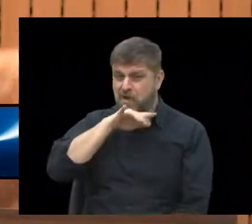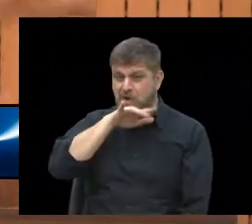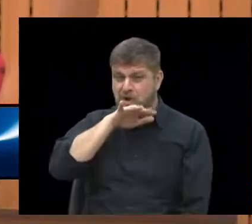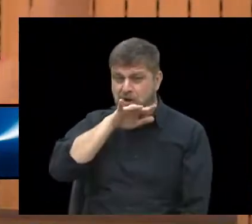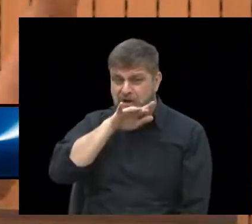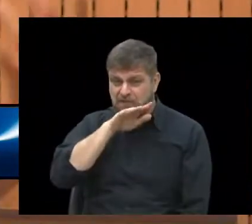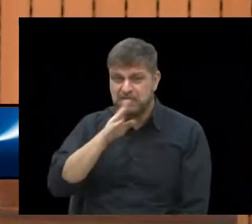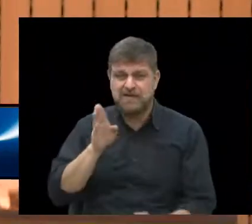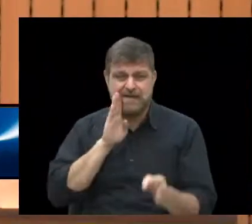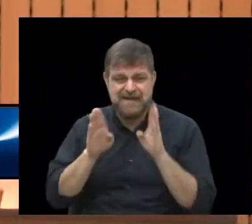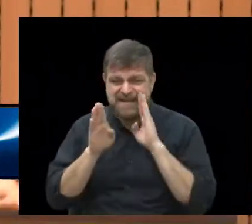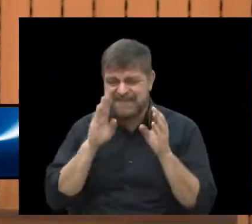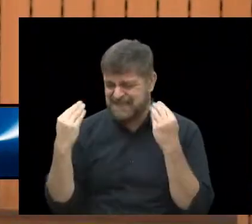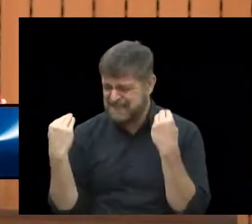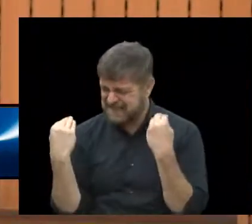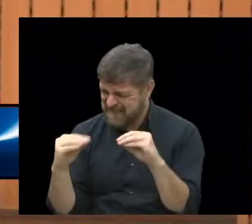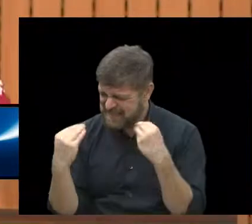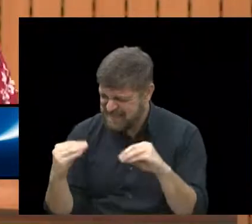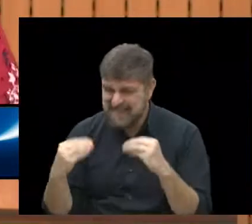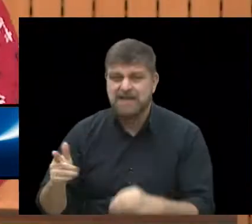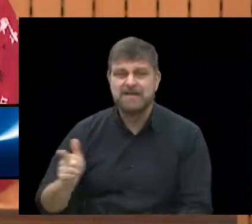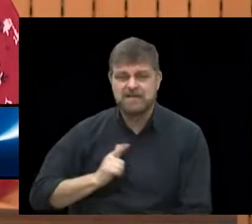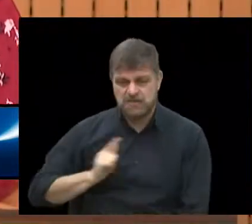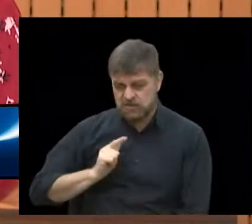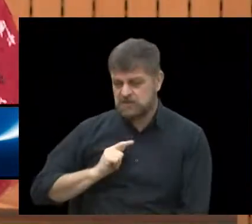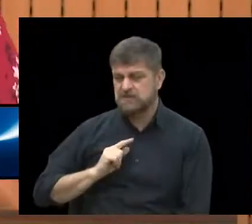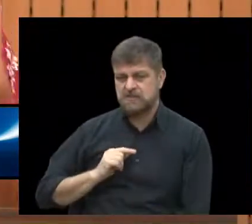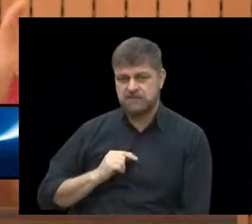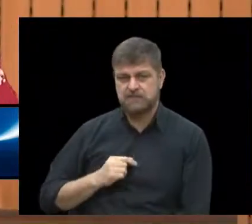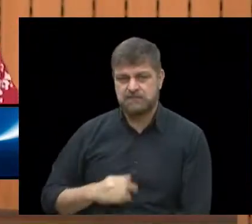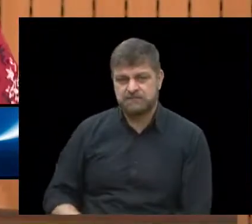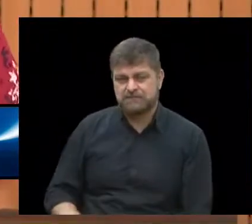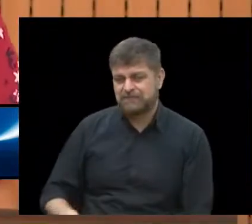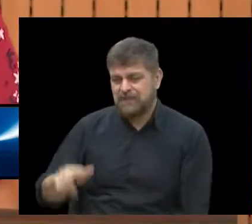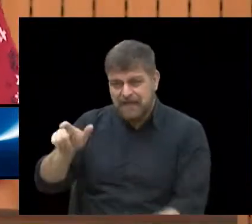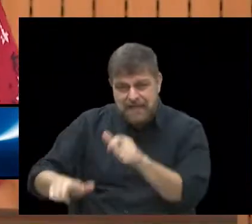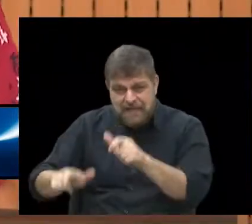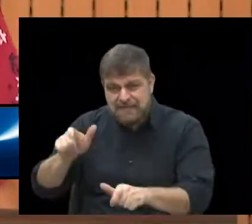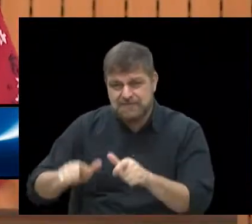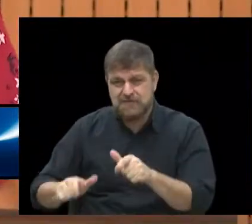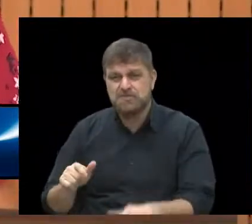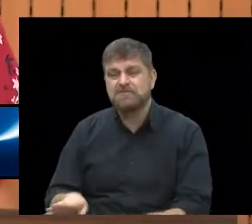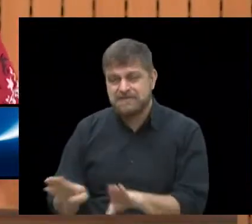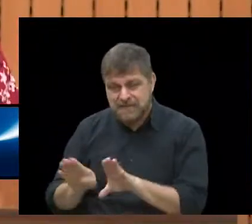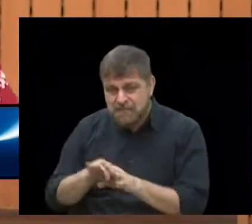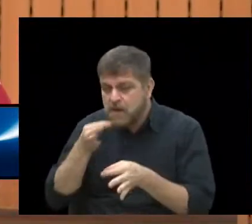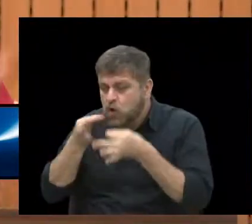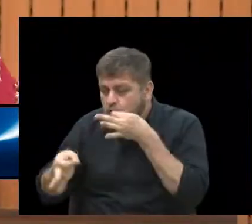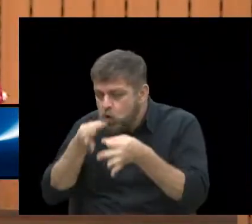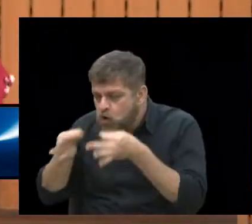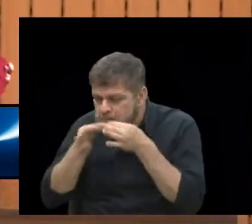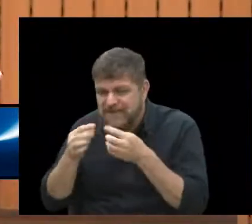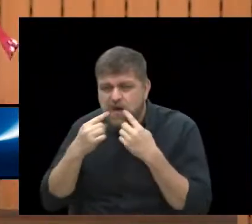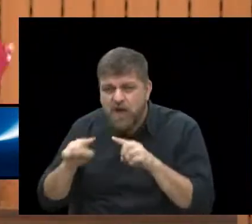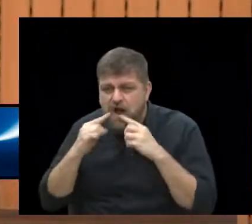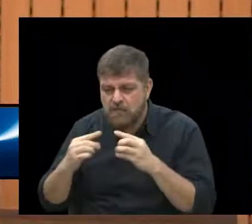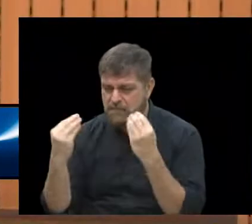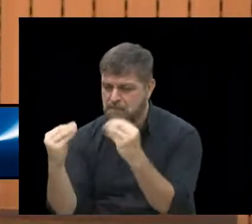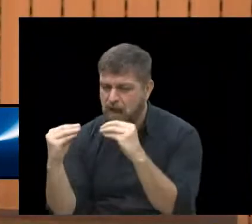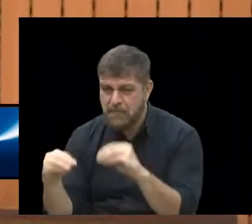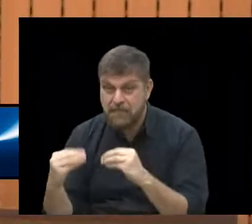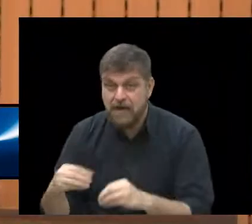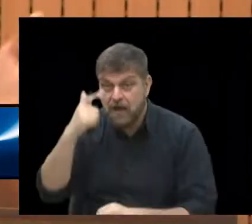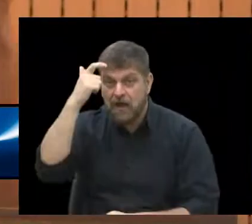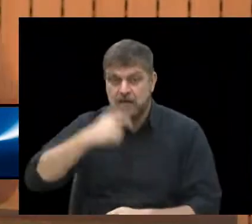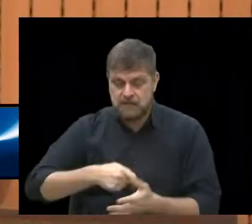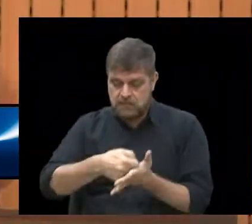publiquei nas redes, falei aqui na tribuna, tive muito retorno, muitas reclamações dos munícipes de Campinas, então eu fiz uma